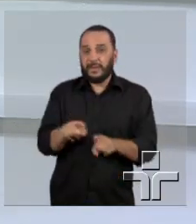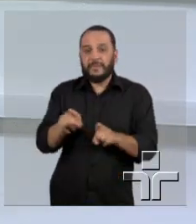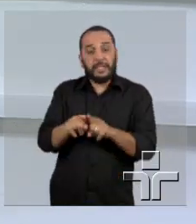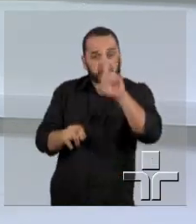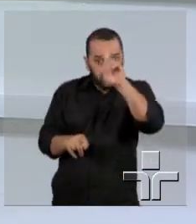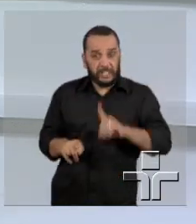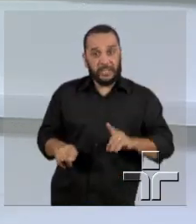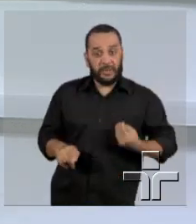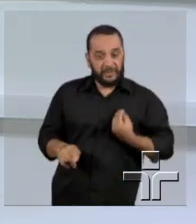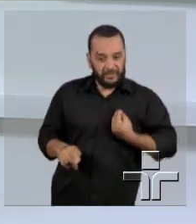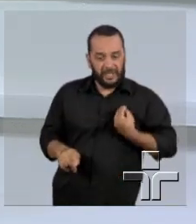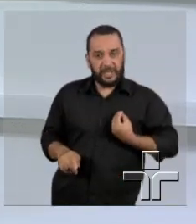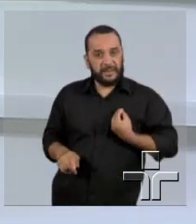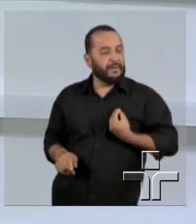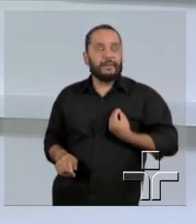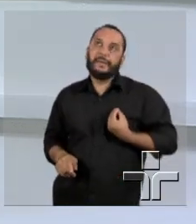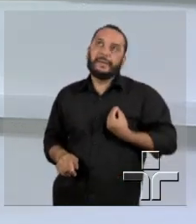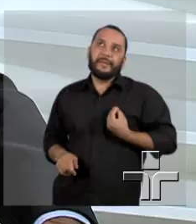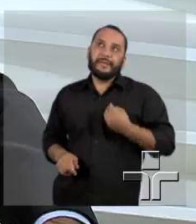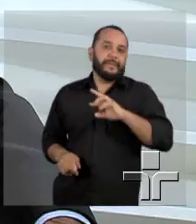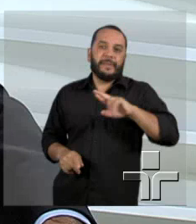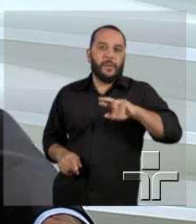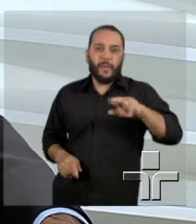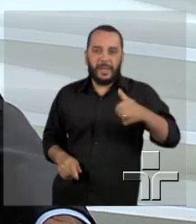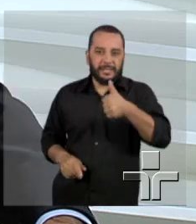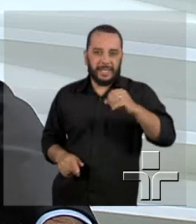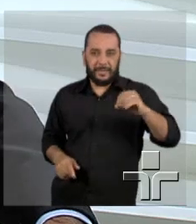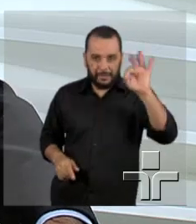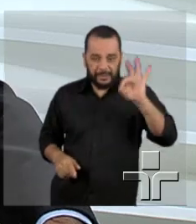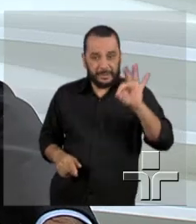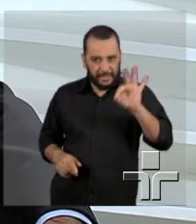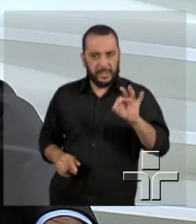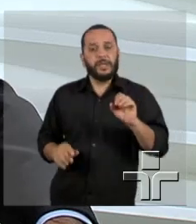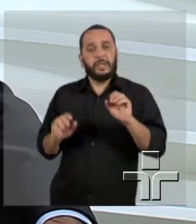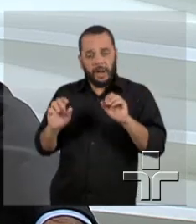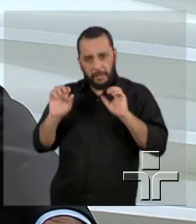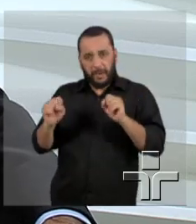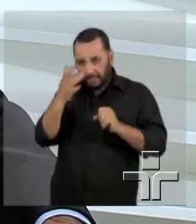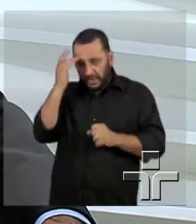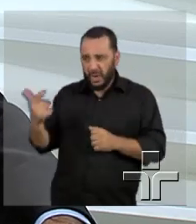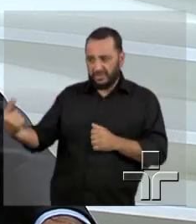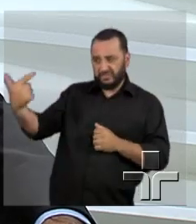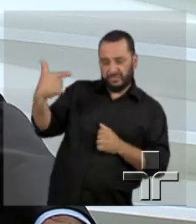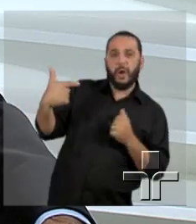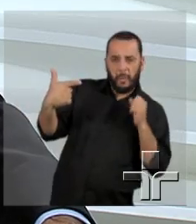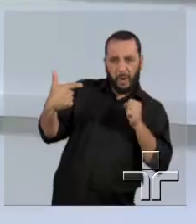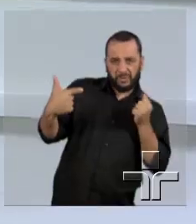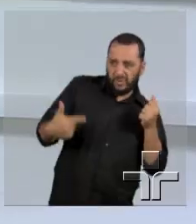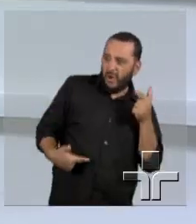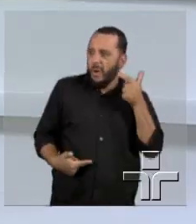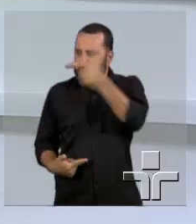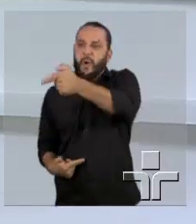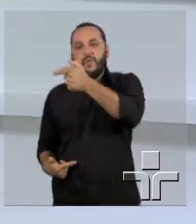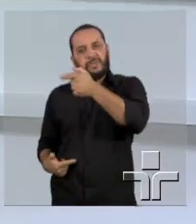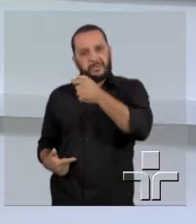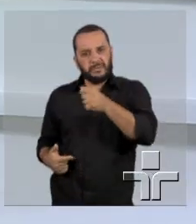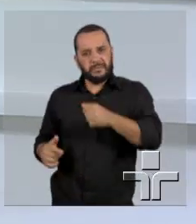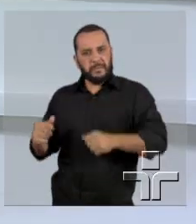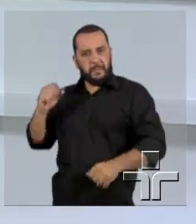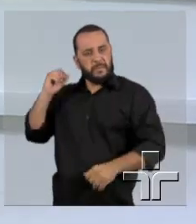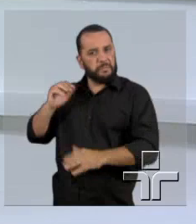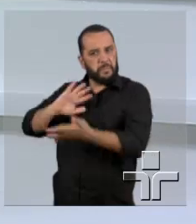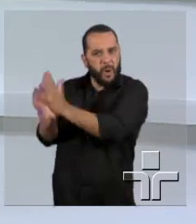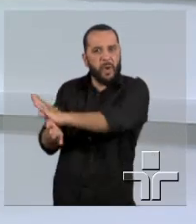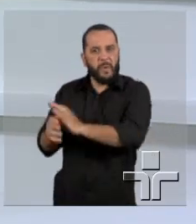absoluto. O nosso próprio Código Penal autoriza matar em legítima defesa ou em estado de necessidade, o que dirá